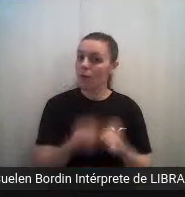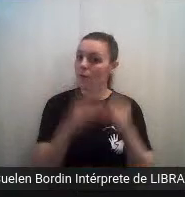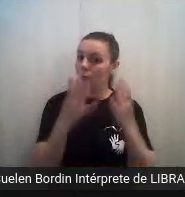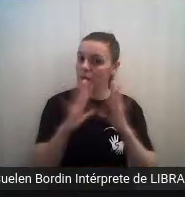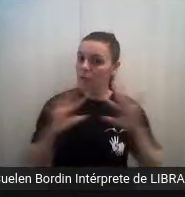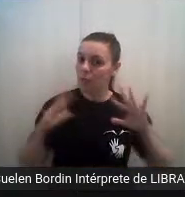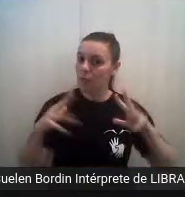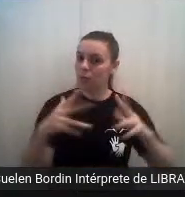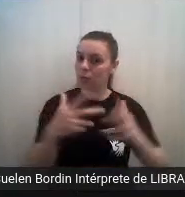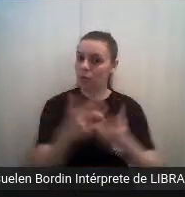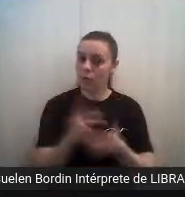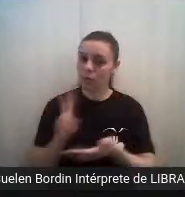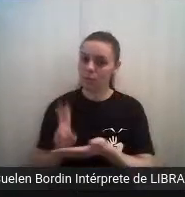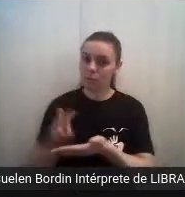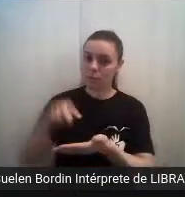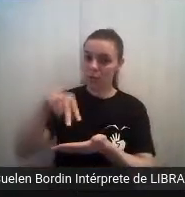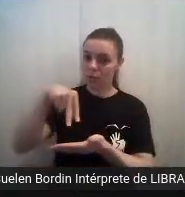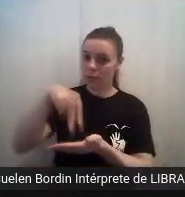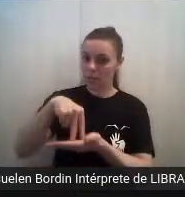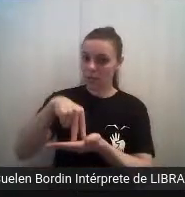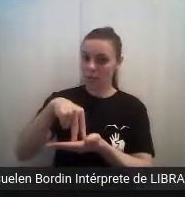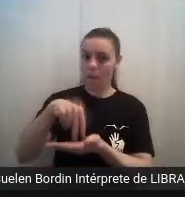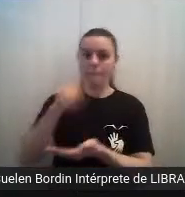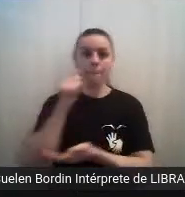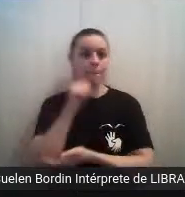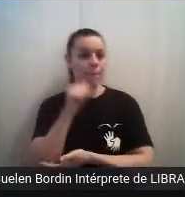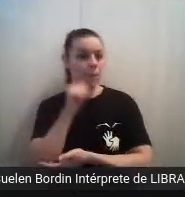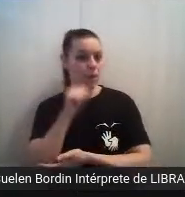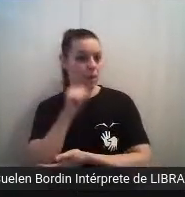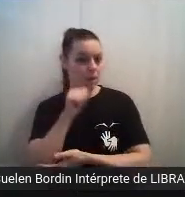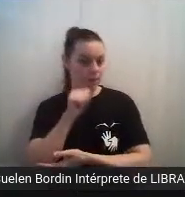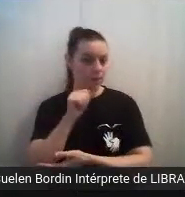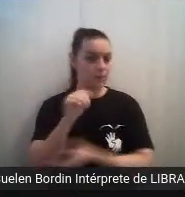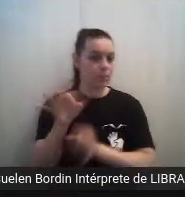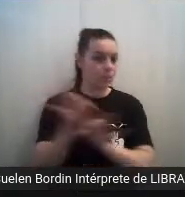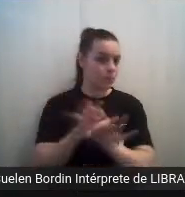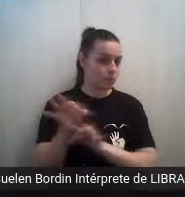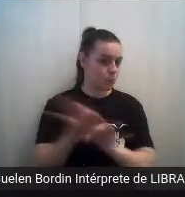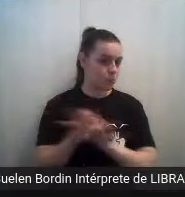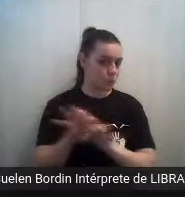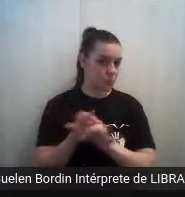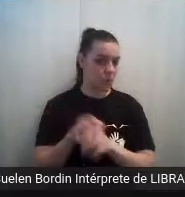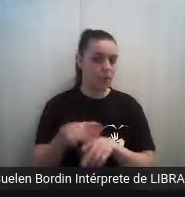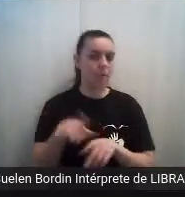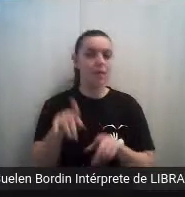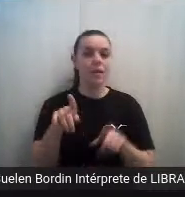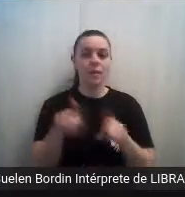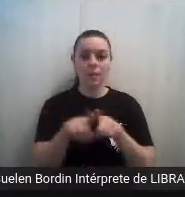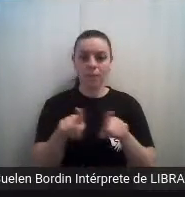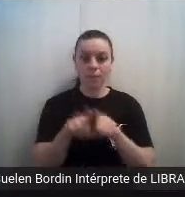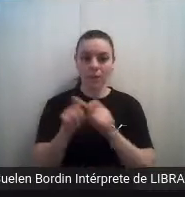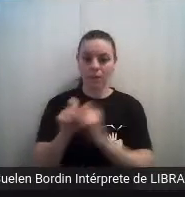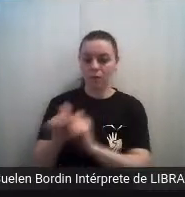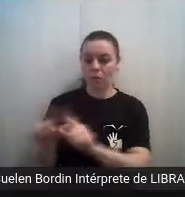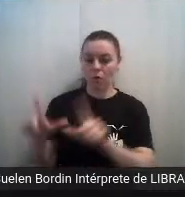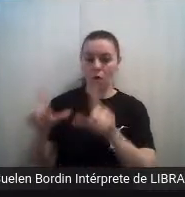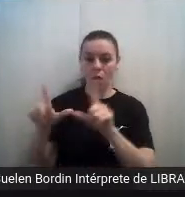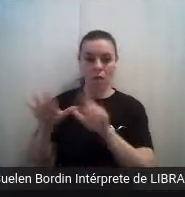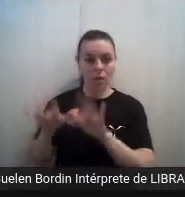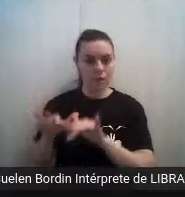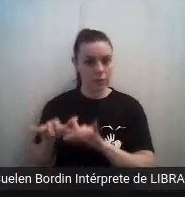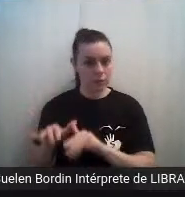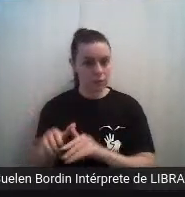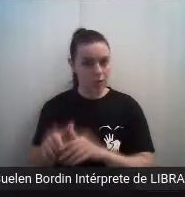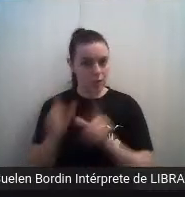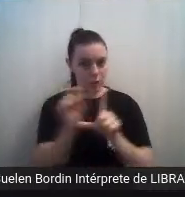protagonizado por meninas, por mulheres. Eu vou colocar aqui também no chat, você coloca aí no chat ali o link do evento, que a